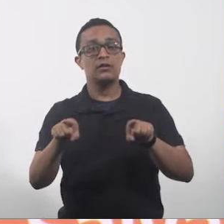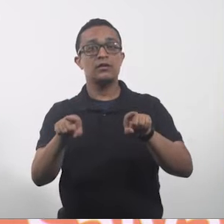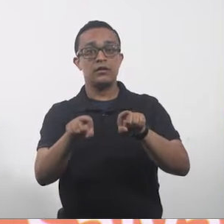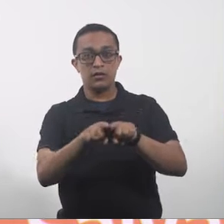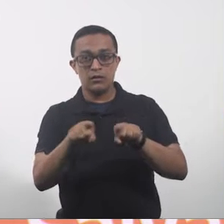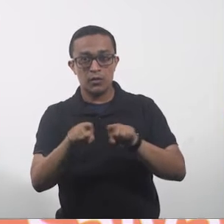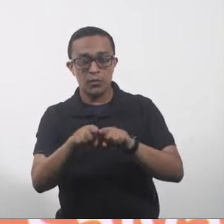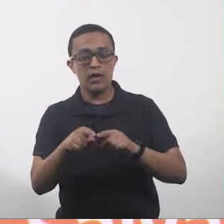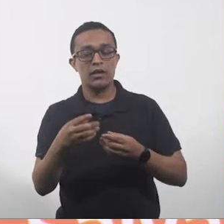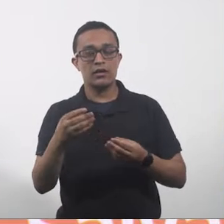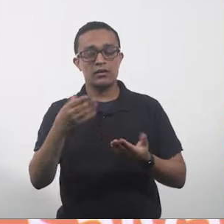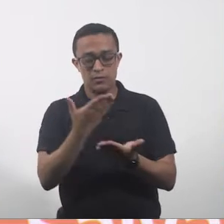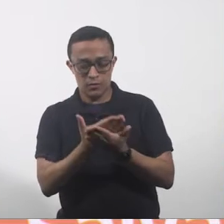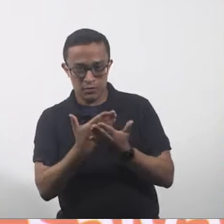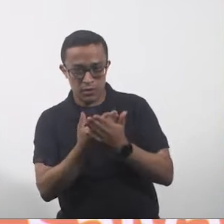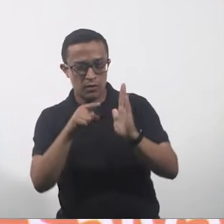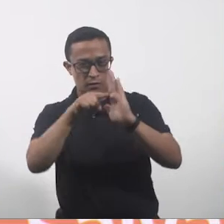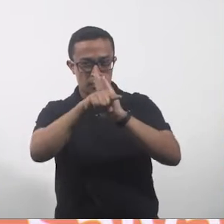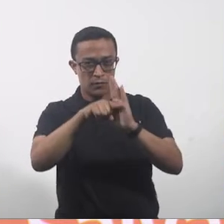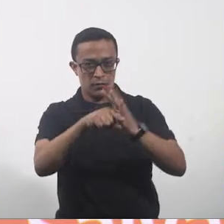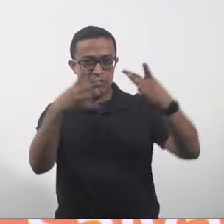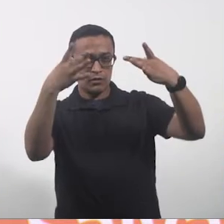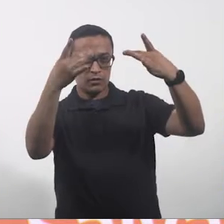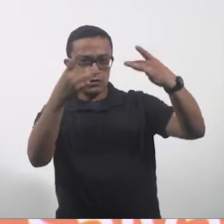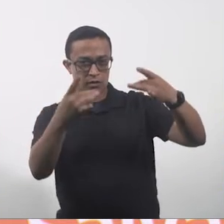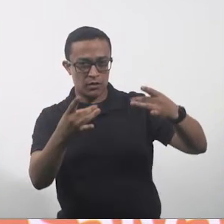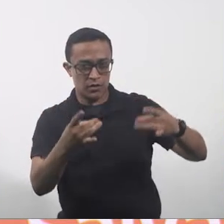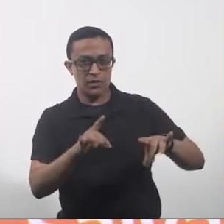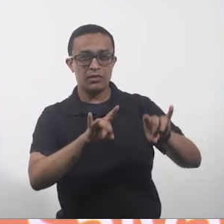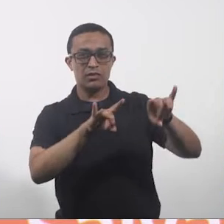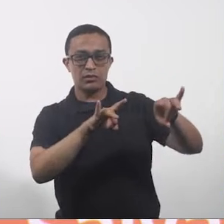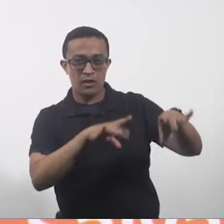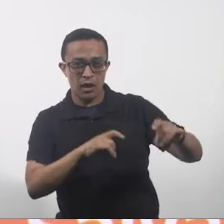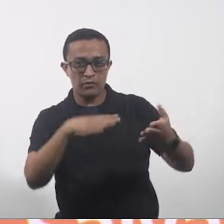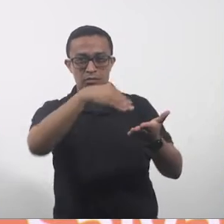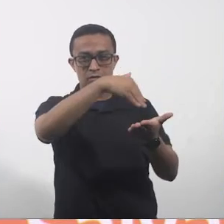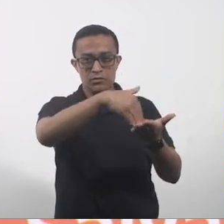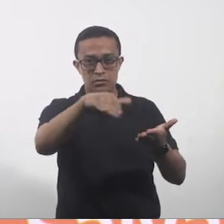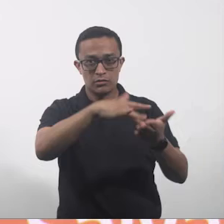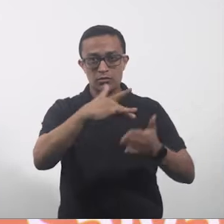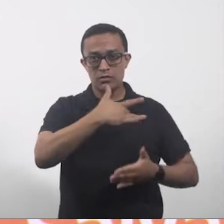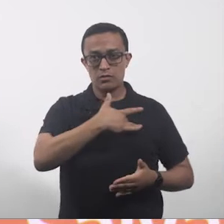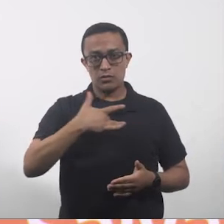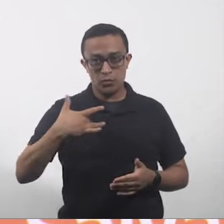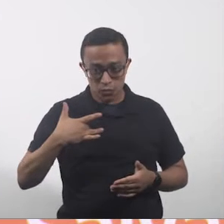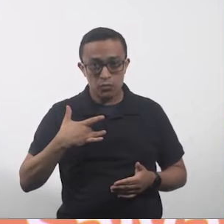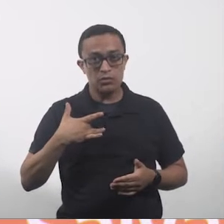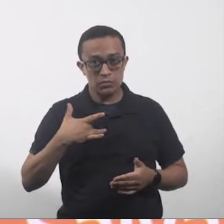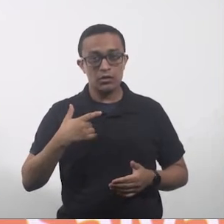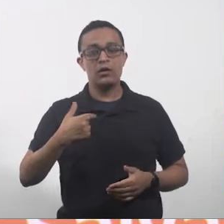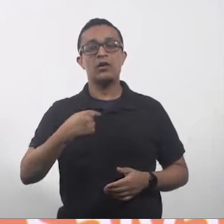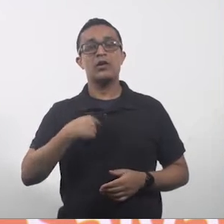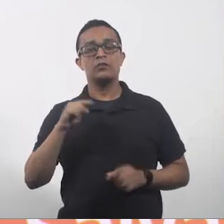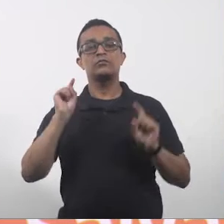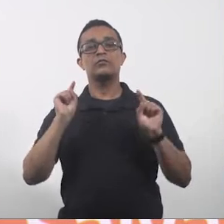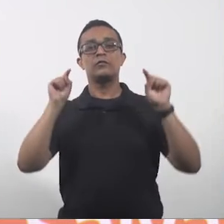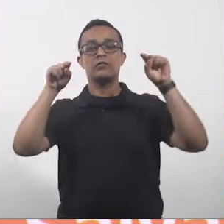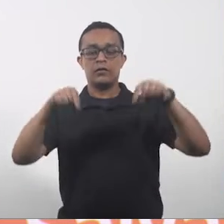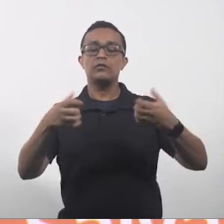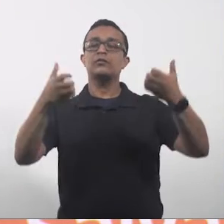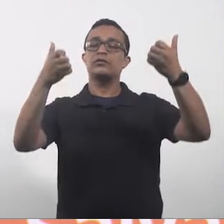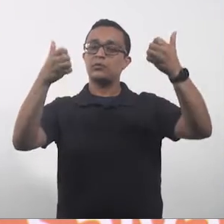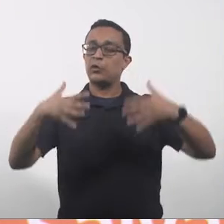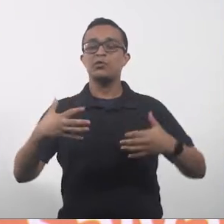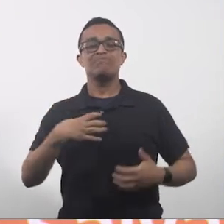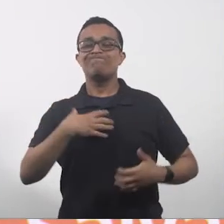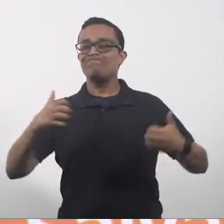na análise técnica dos nossos técnicos da Secretaria de Saúde, a qual eu reitero aqui, eu sempre tenho falado com muito